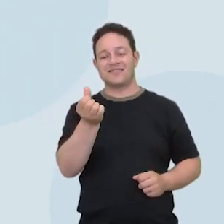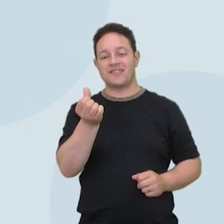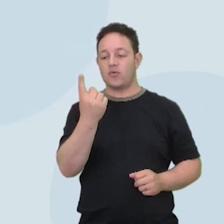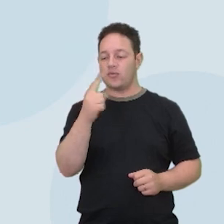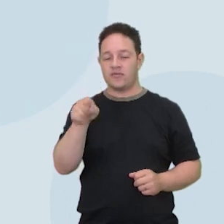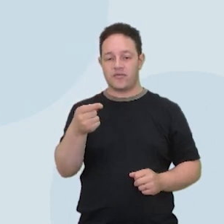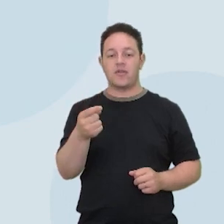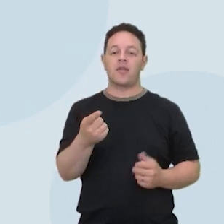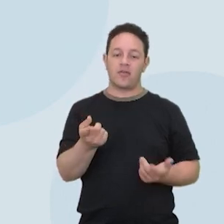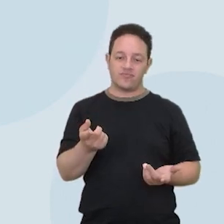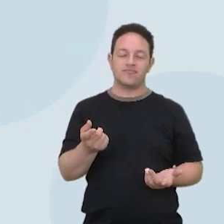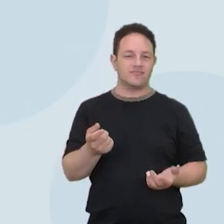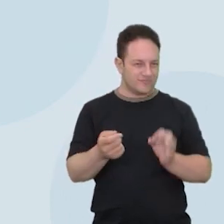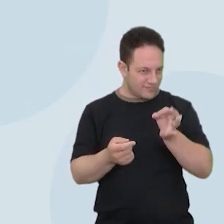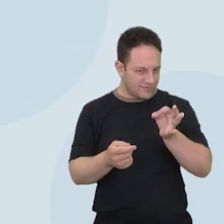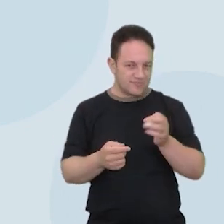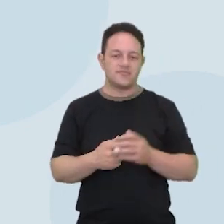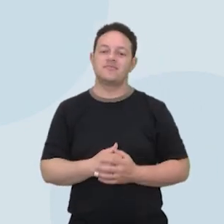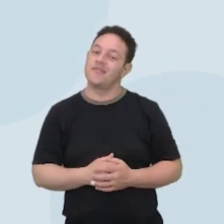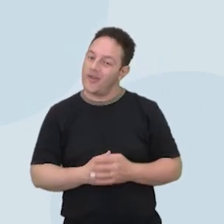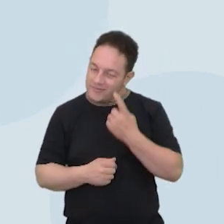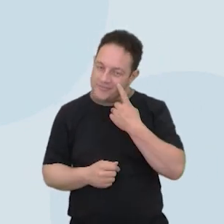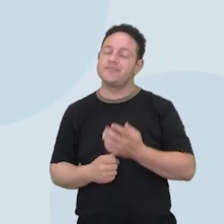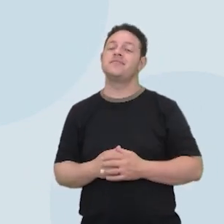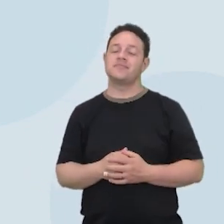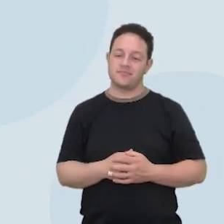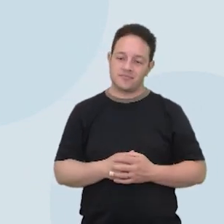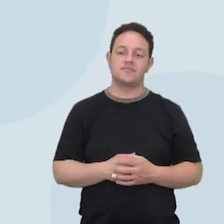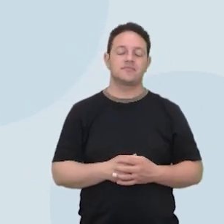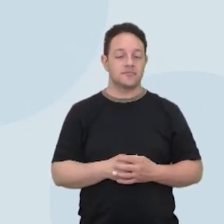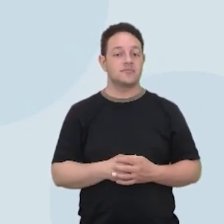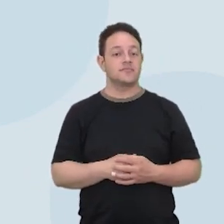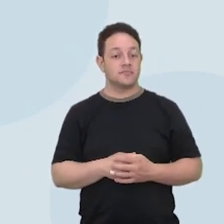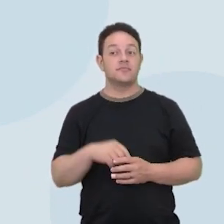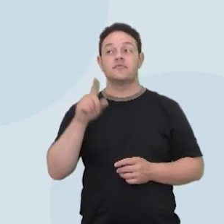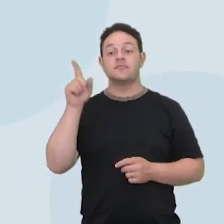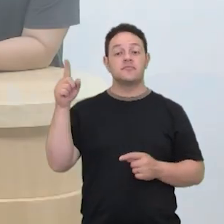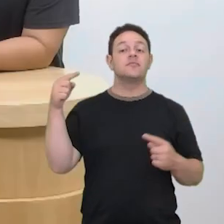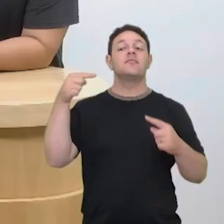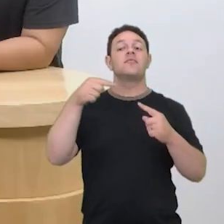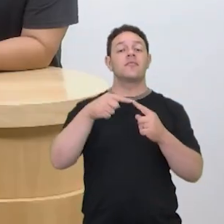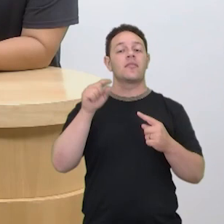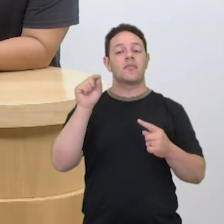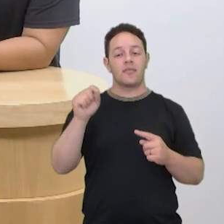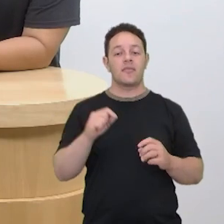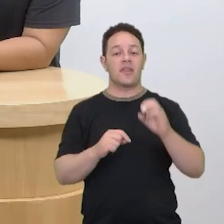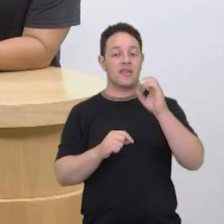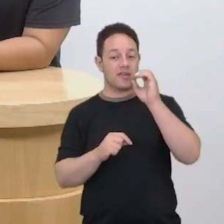conta 1 também, certo? Uhum. Olha só. 0, isso aqui seria